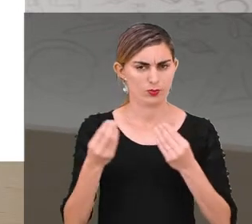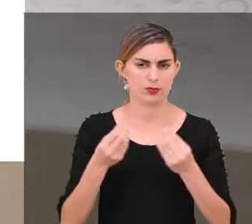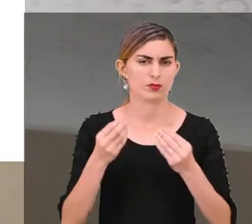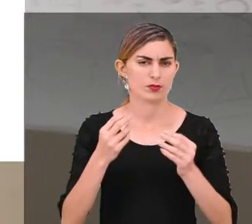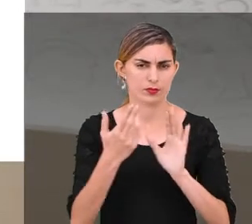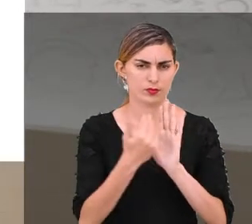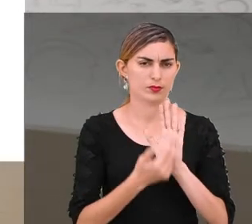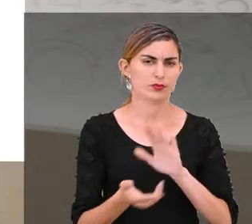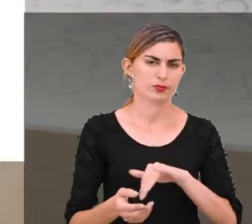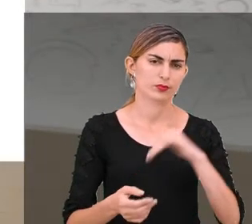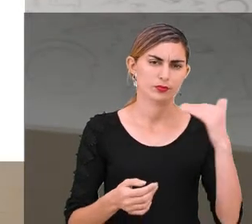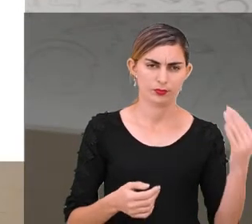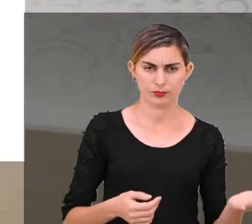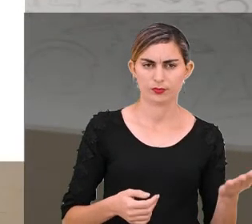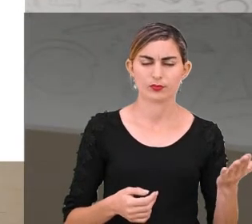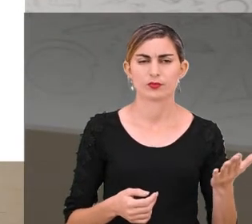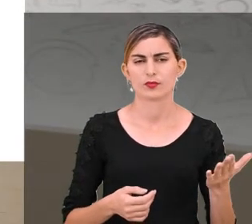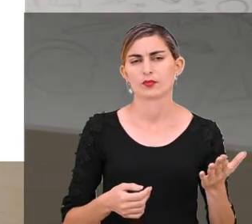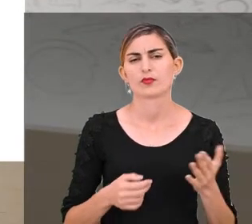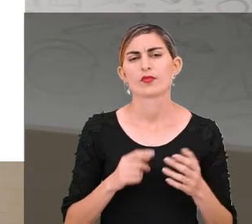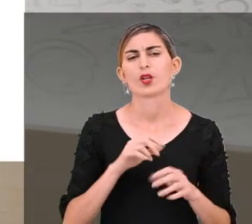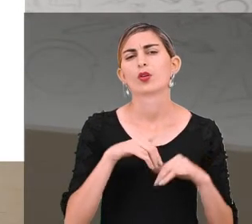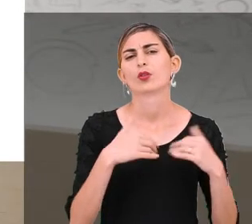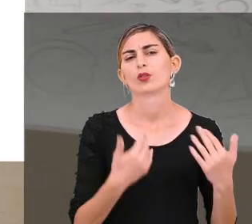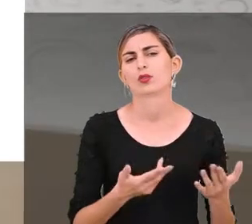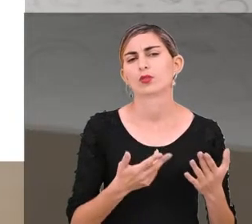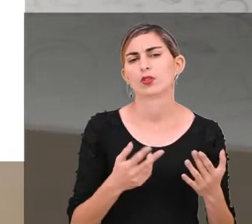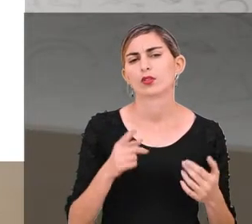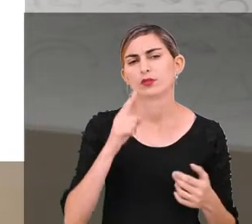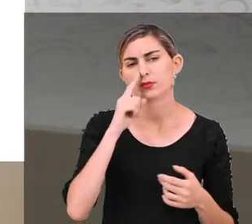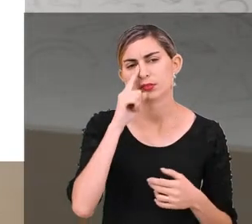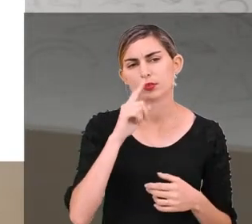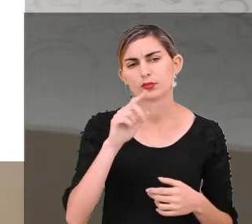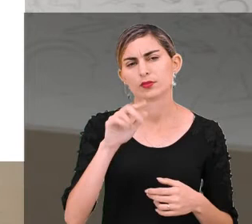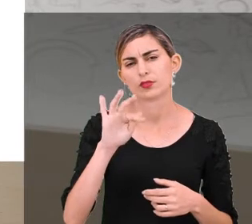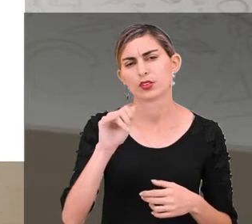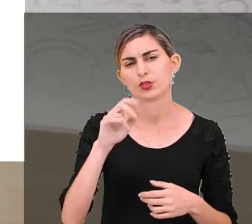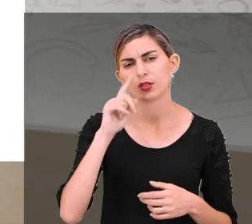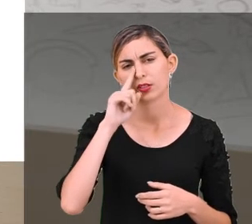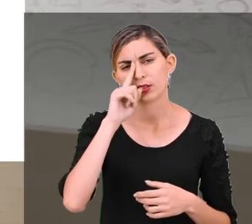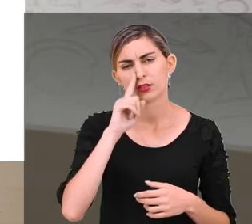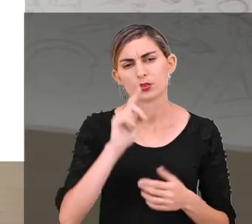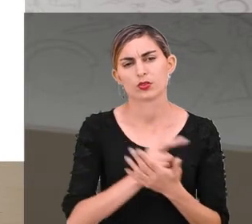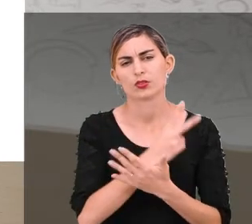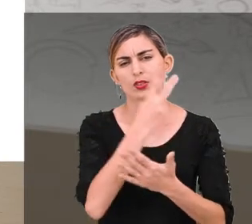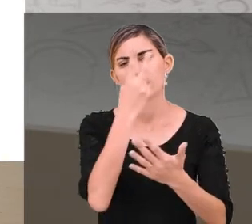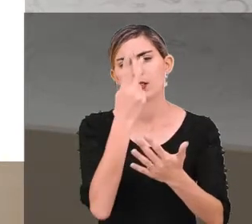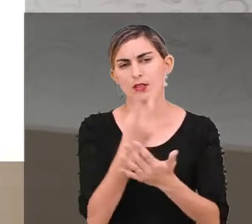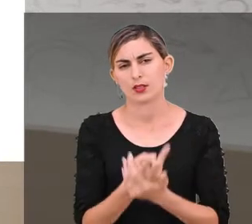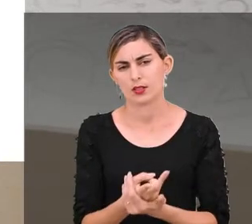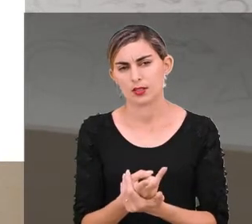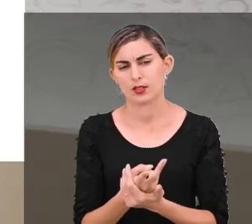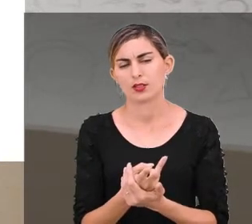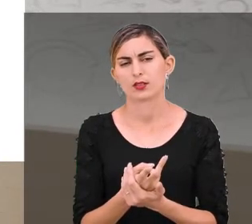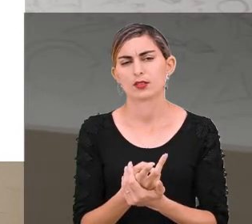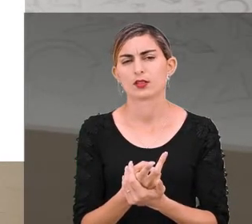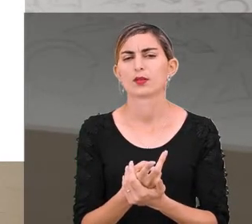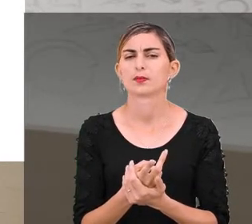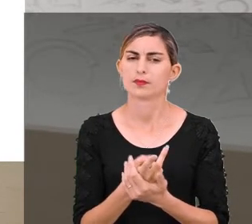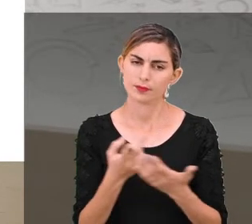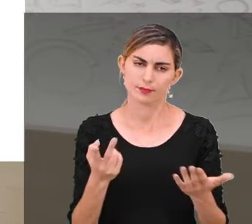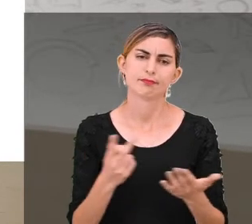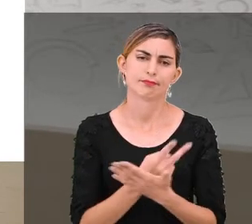Com relação à imagem esquerda, né? Qual seria o fator de risco? Como eu te falei antes, você pensou e agora eu te